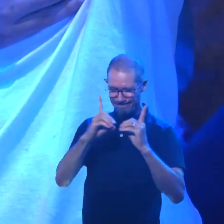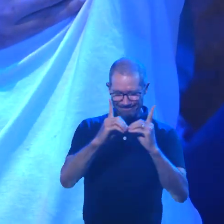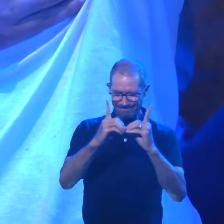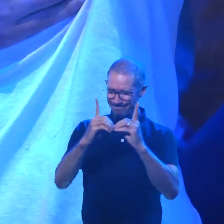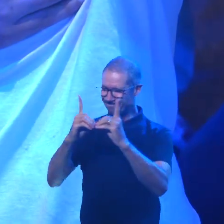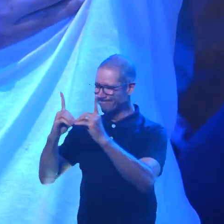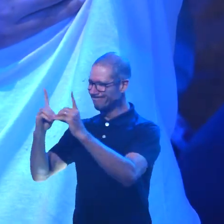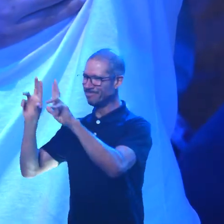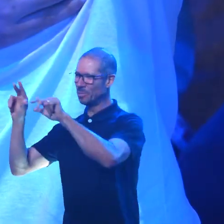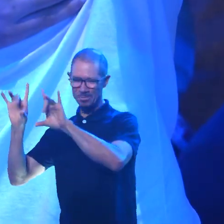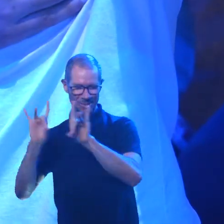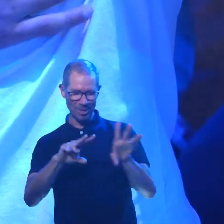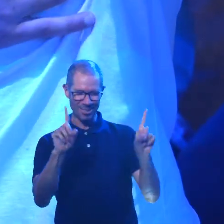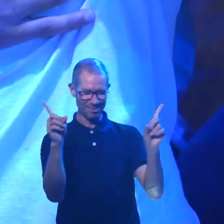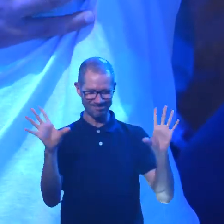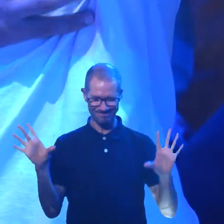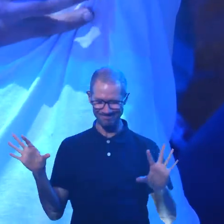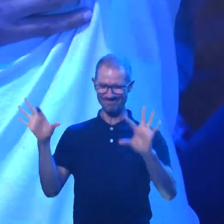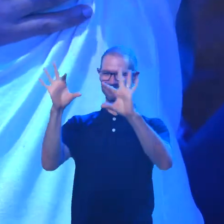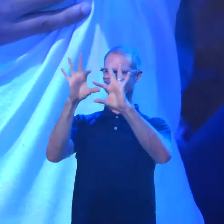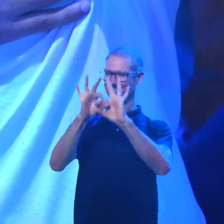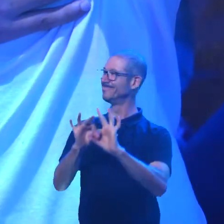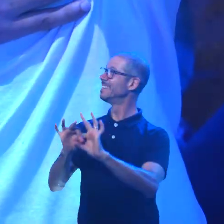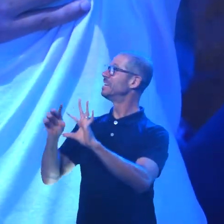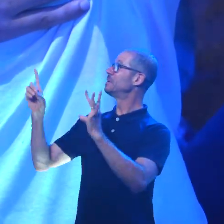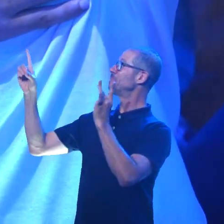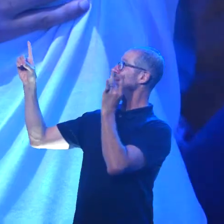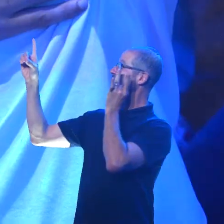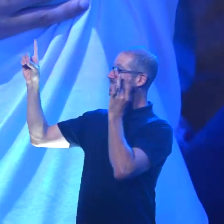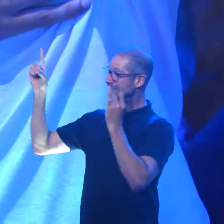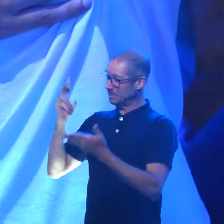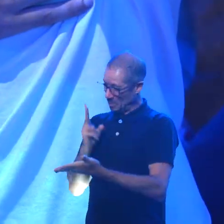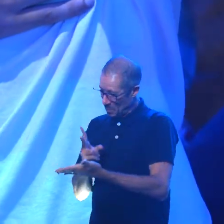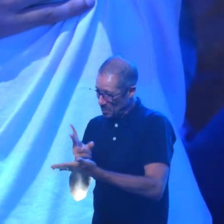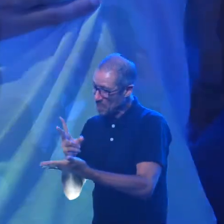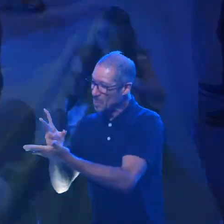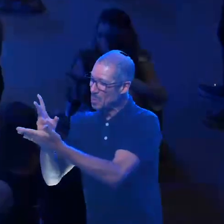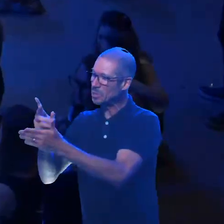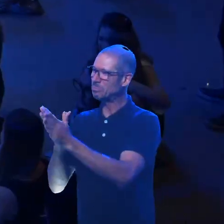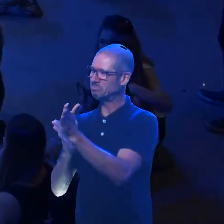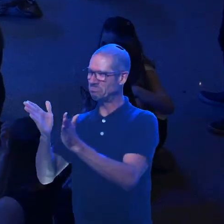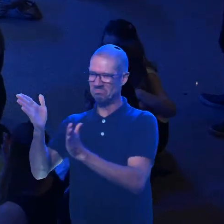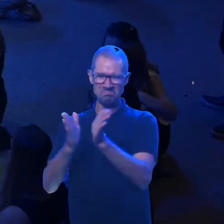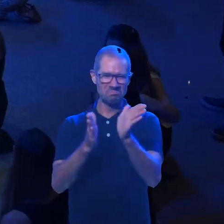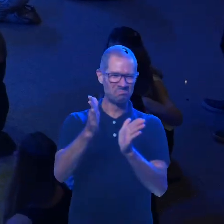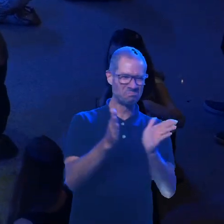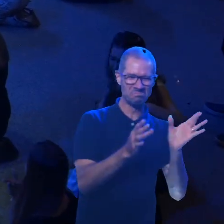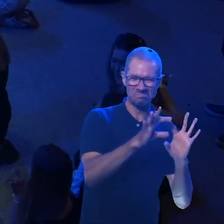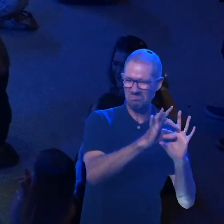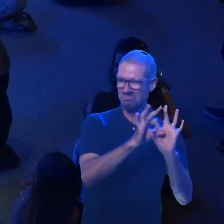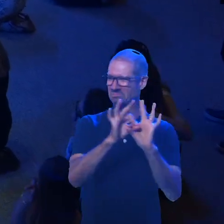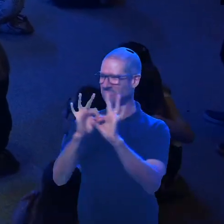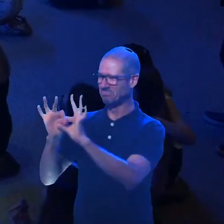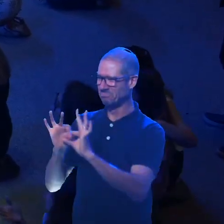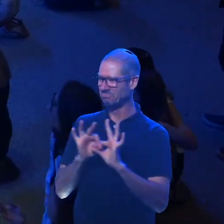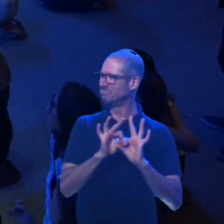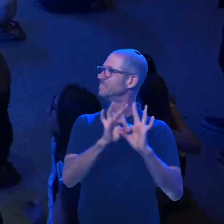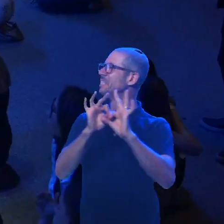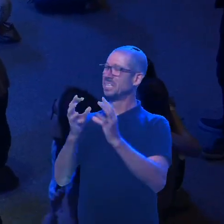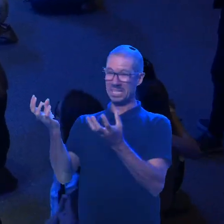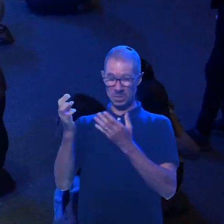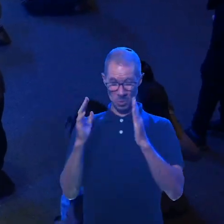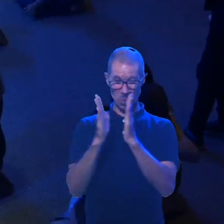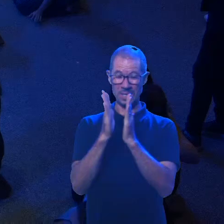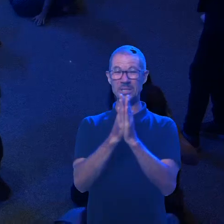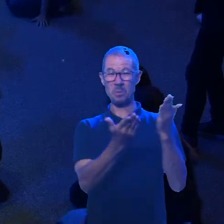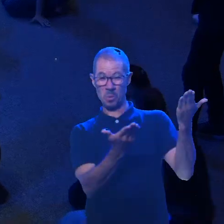e a sua presença vai estar constante junto com você por onde você andar. E se você hoje quer fazer essa oração,